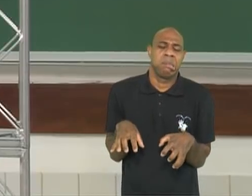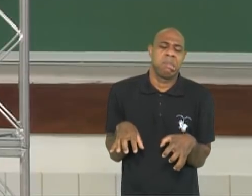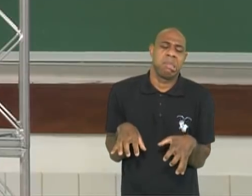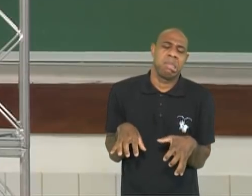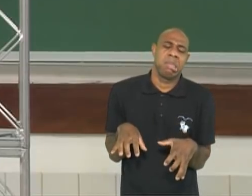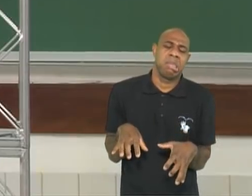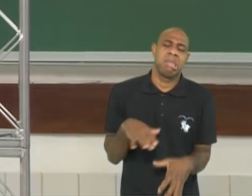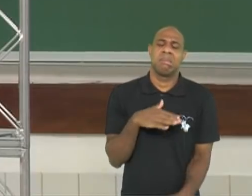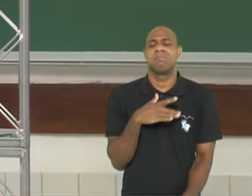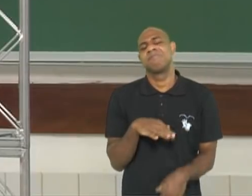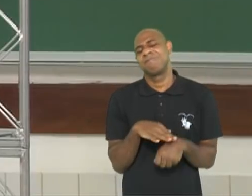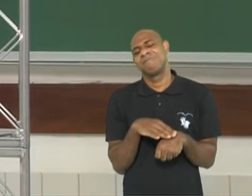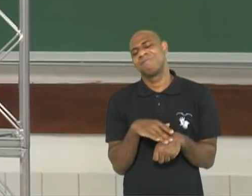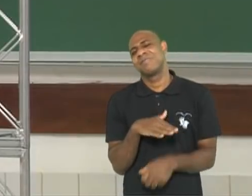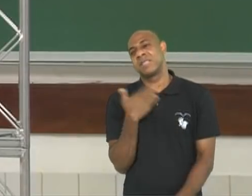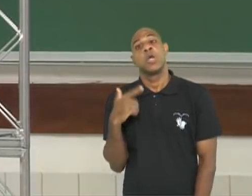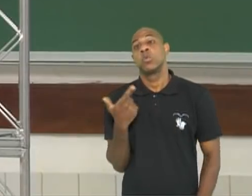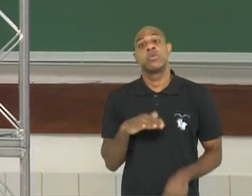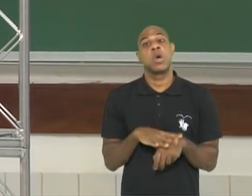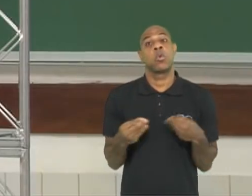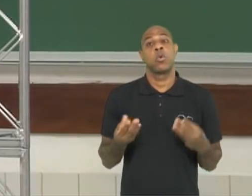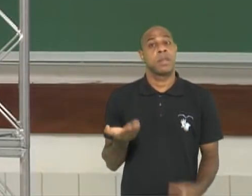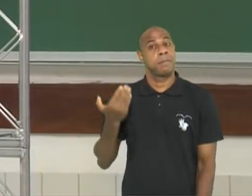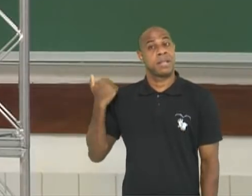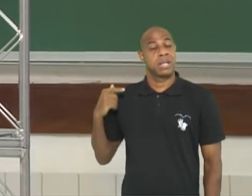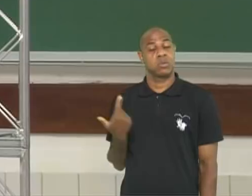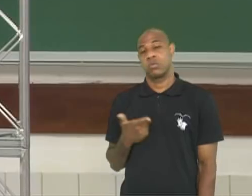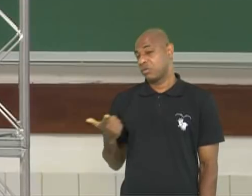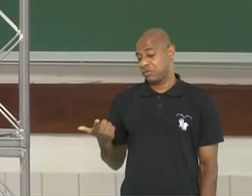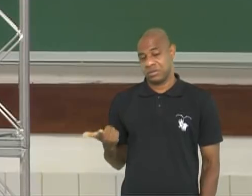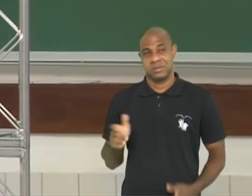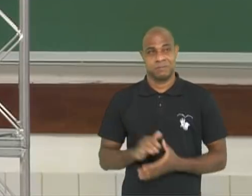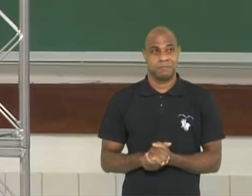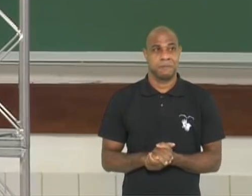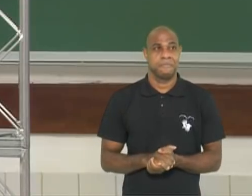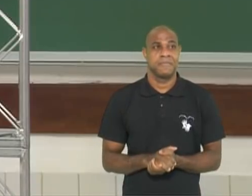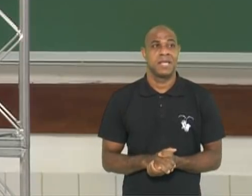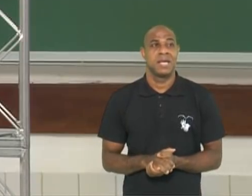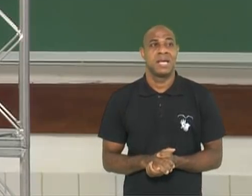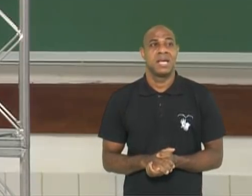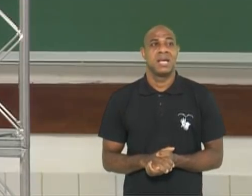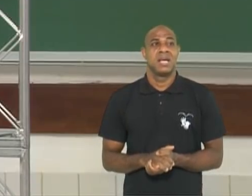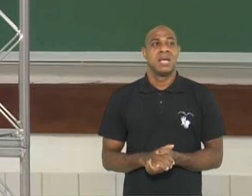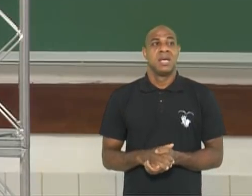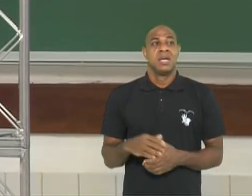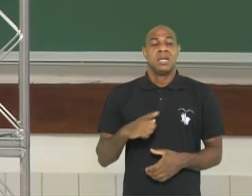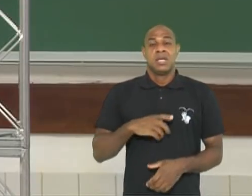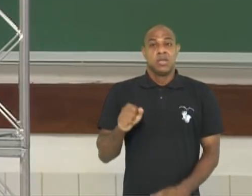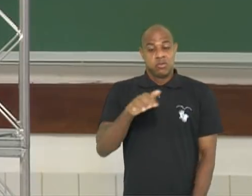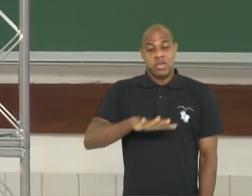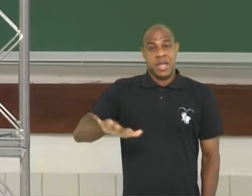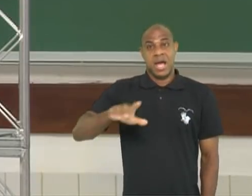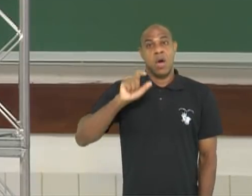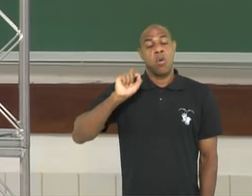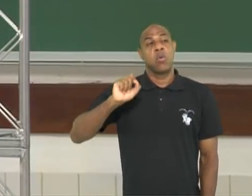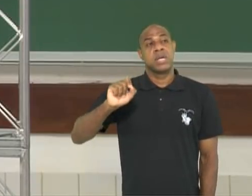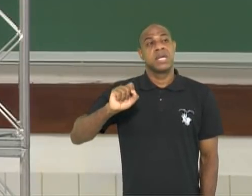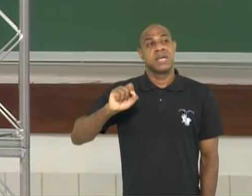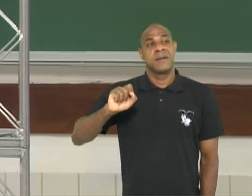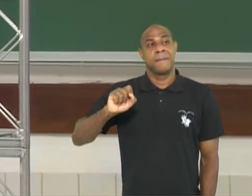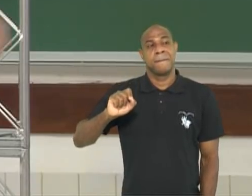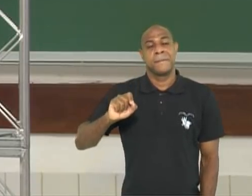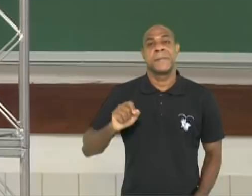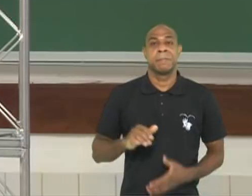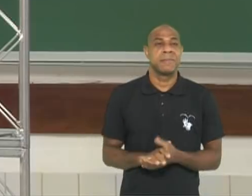morreu, não tinha-se cura na época, né? A única forma que eles, em geral, desde a antiguidade, desde o